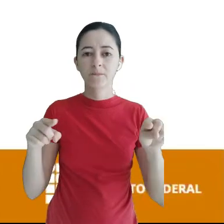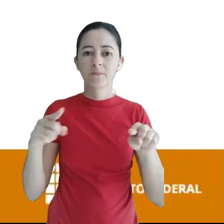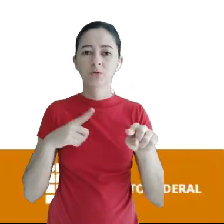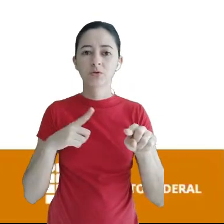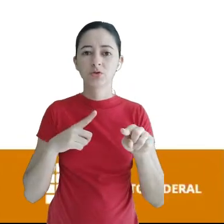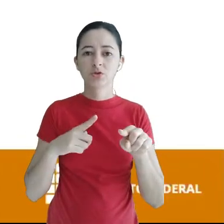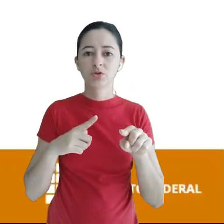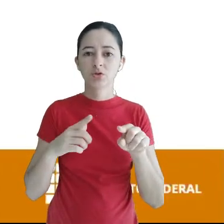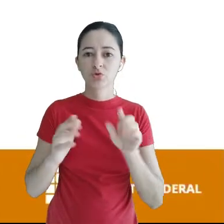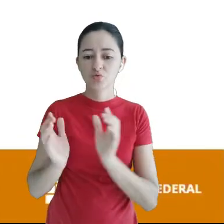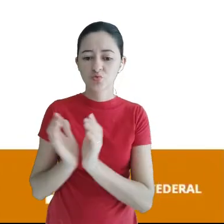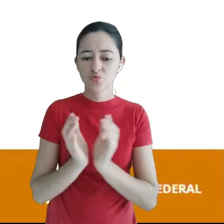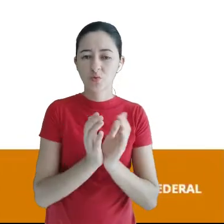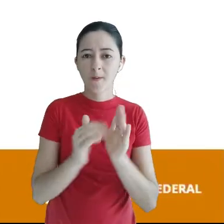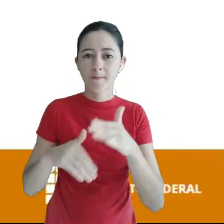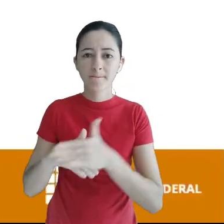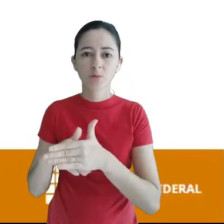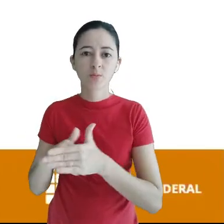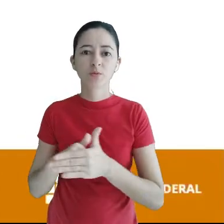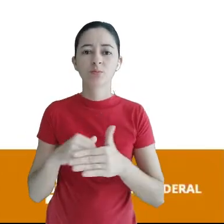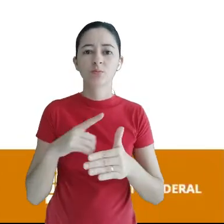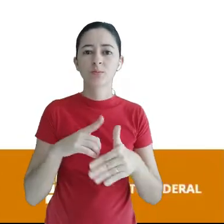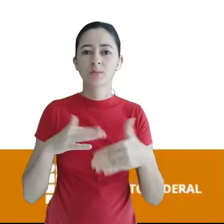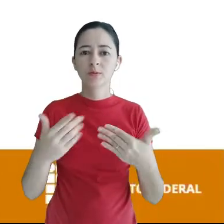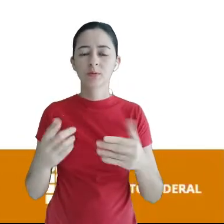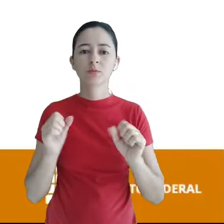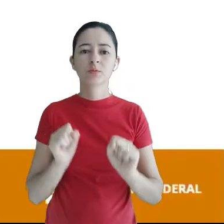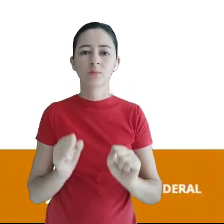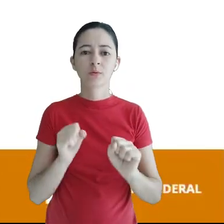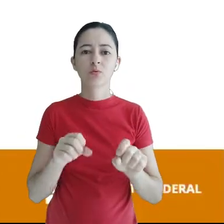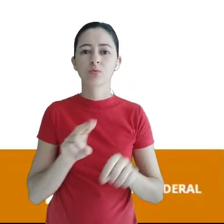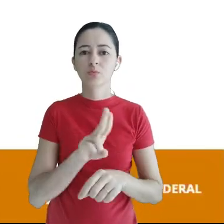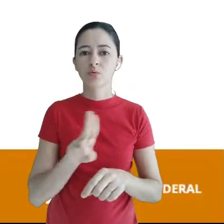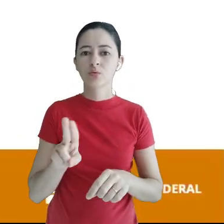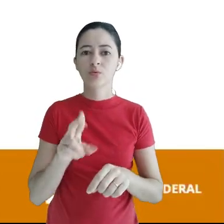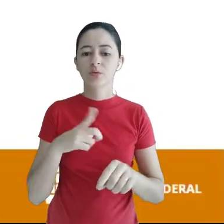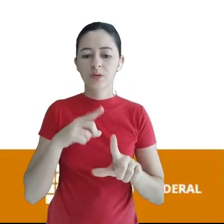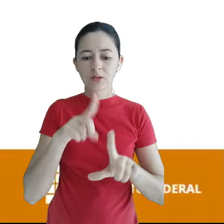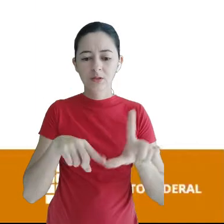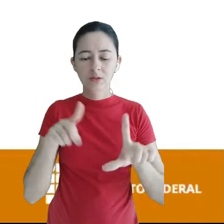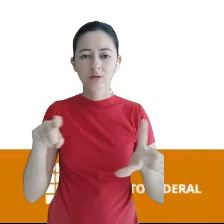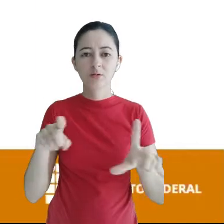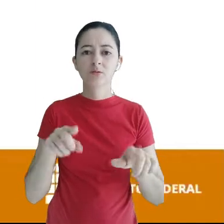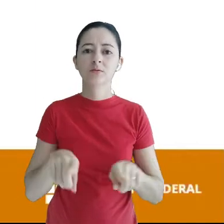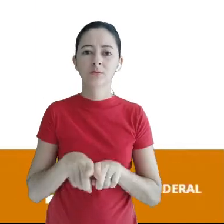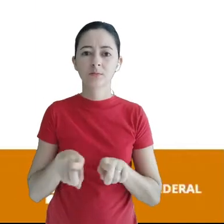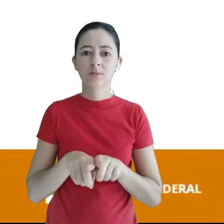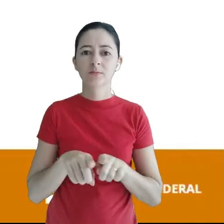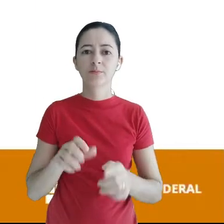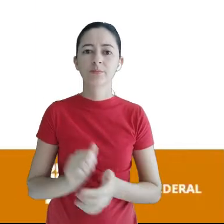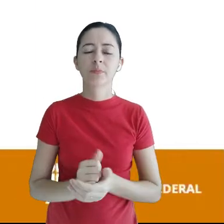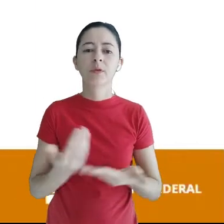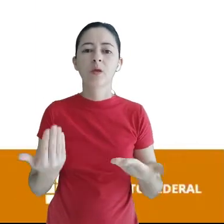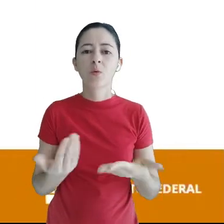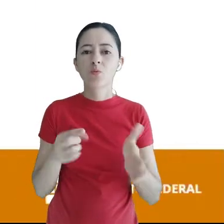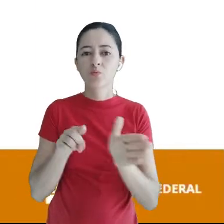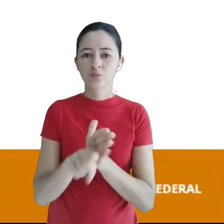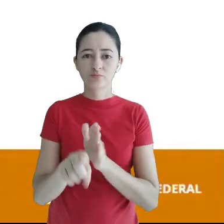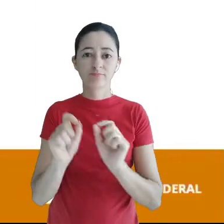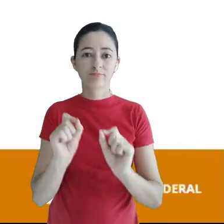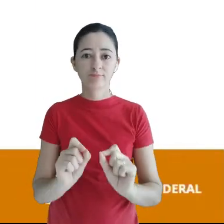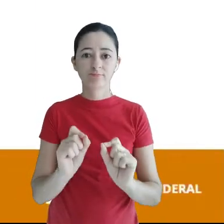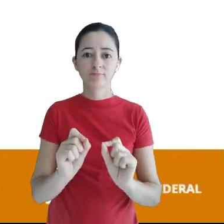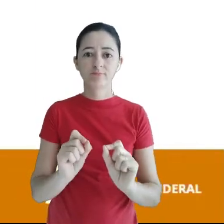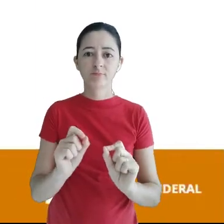Alguém poderia chamar essa tabela resultado como estatísticas, também estaria correta. Tá bom? Então, a pergunta